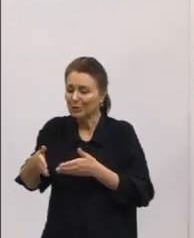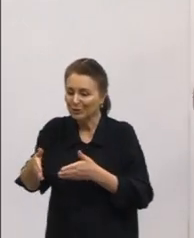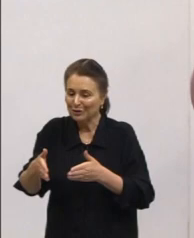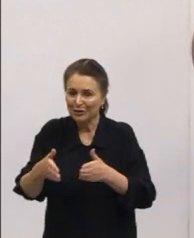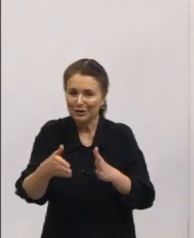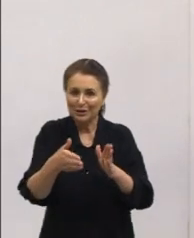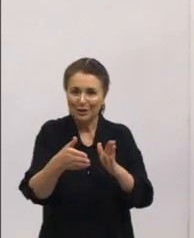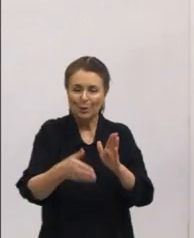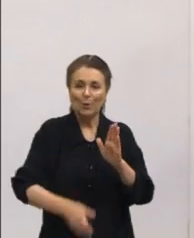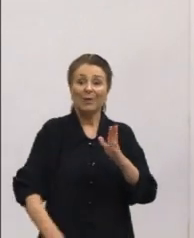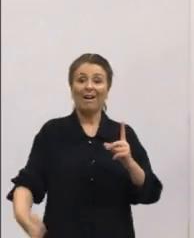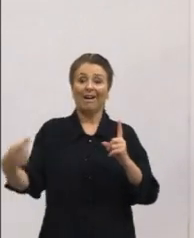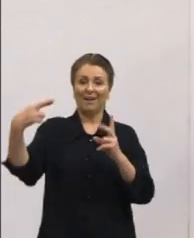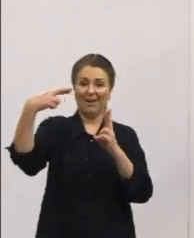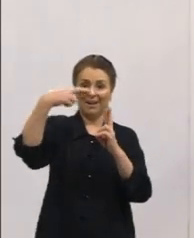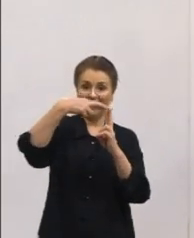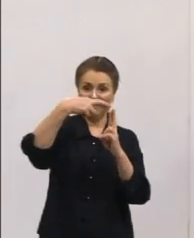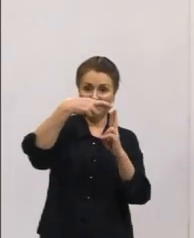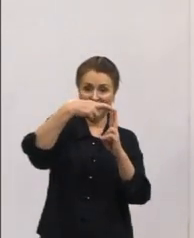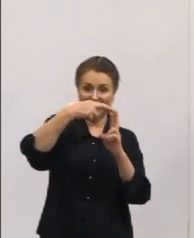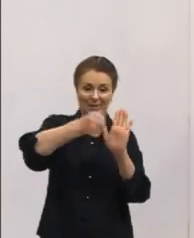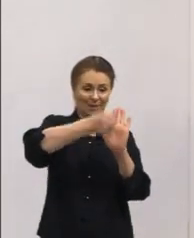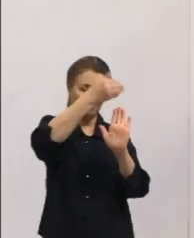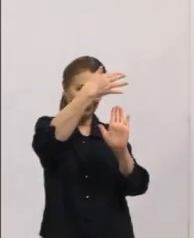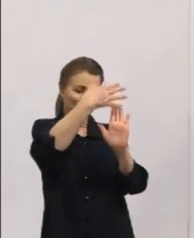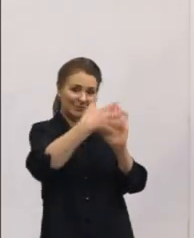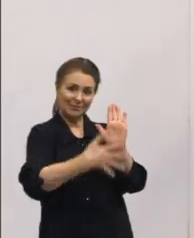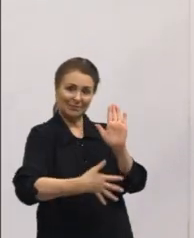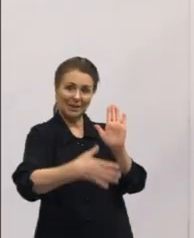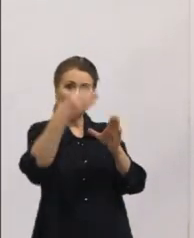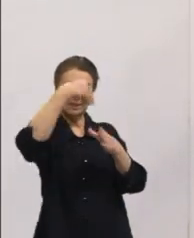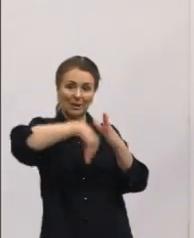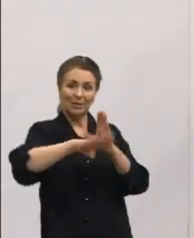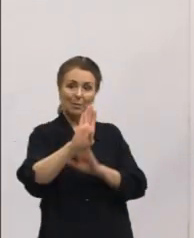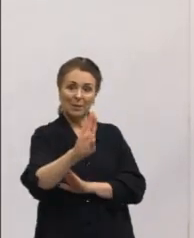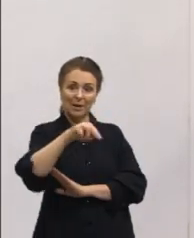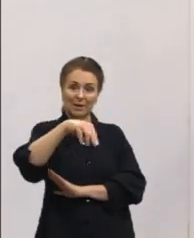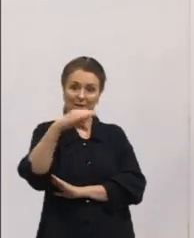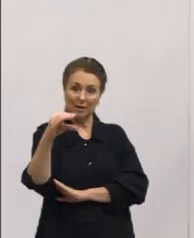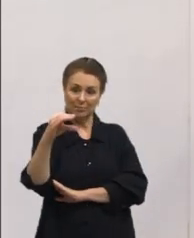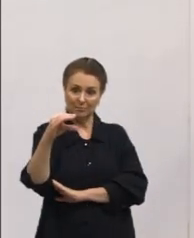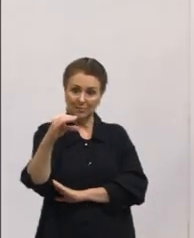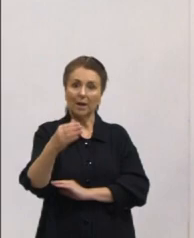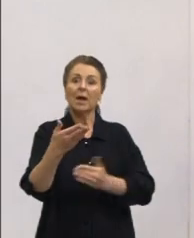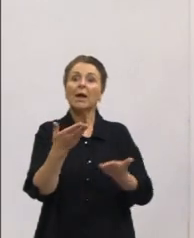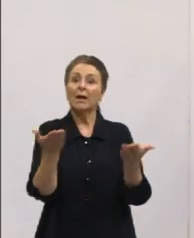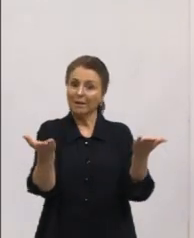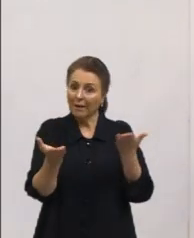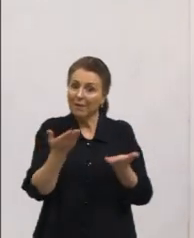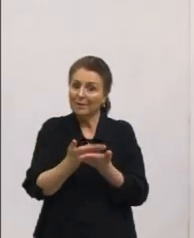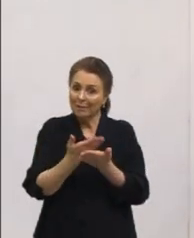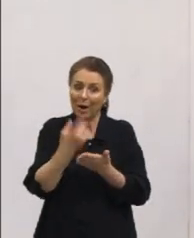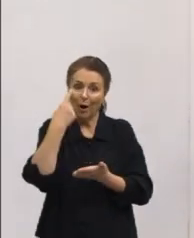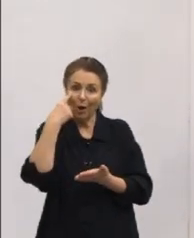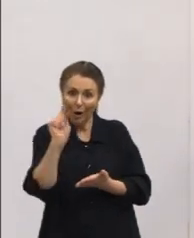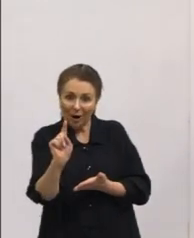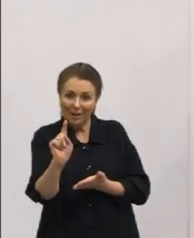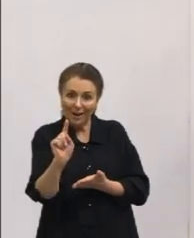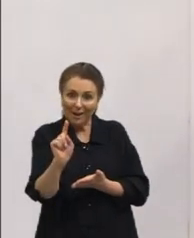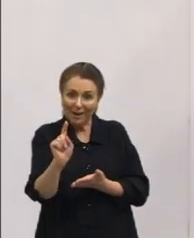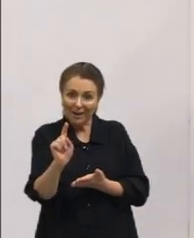matriz de referência do Enem né que vem da bncc tanto quer te melhor ver a matriz de referência do Enem